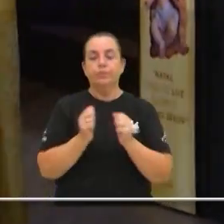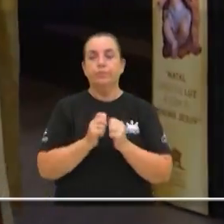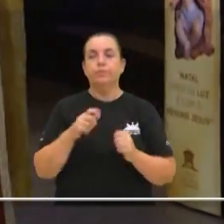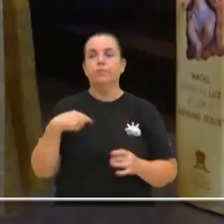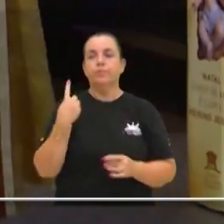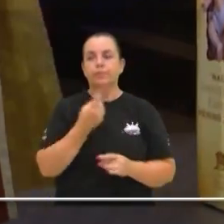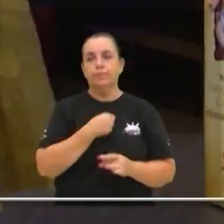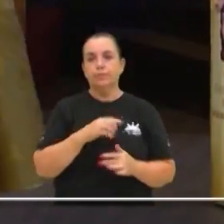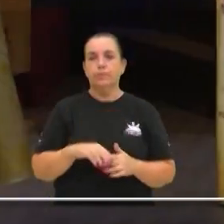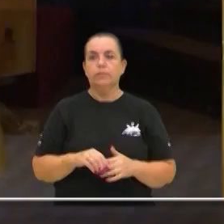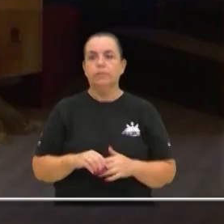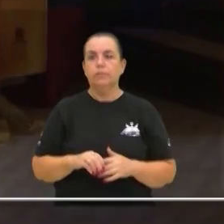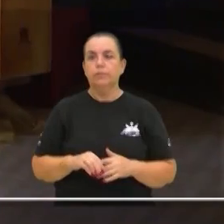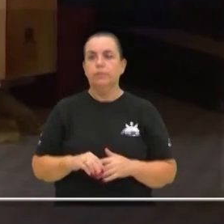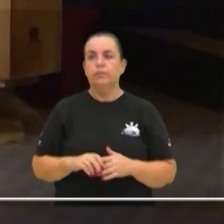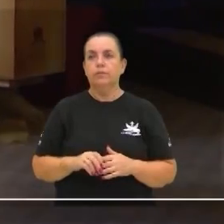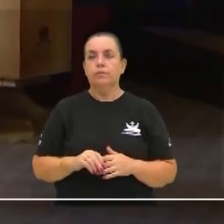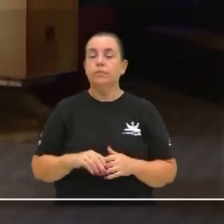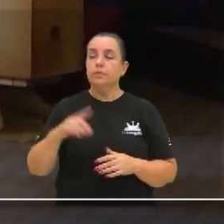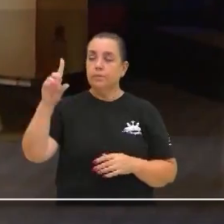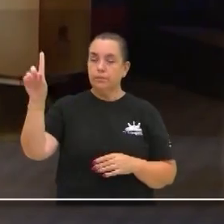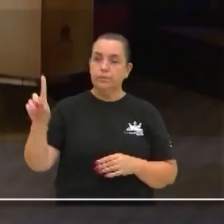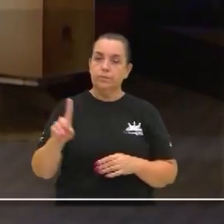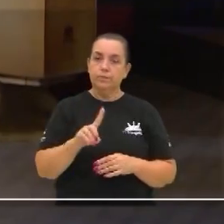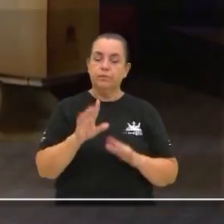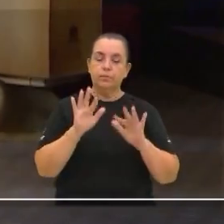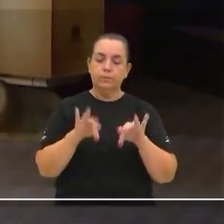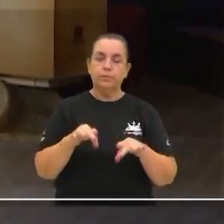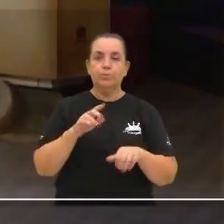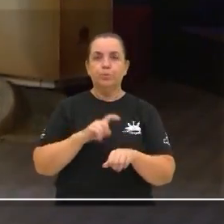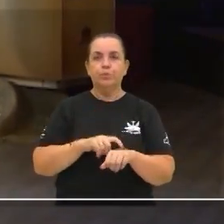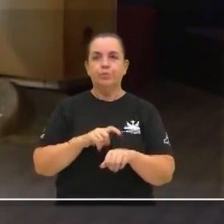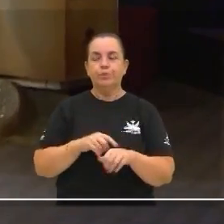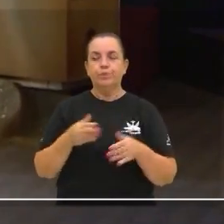nós até sua vinda no fim dos tempos.